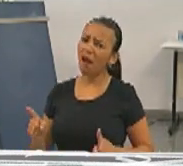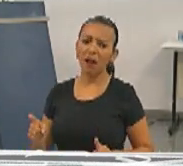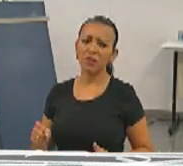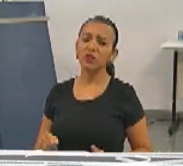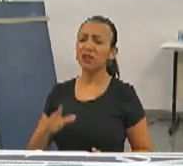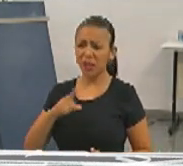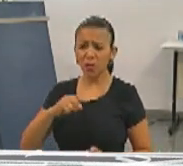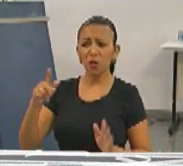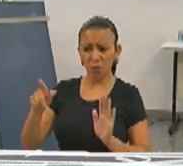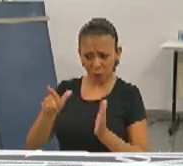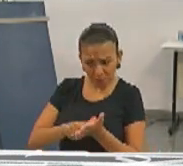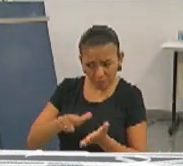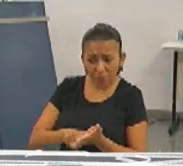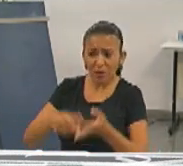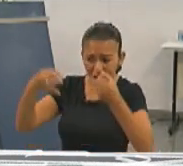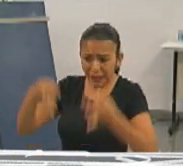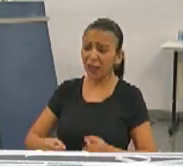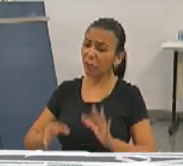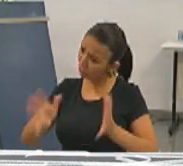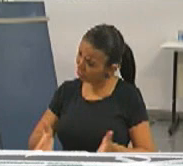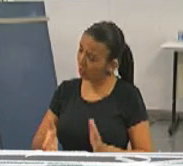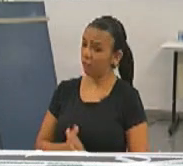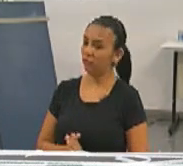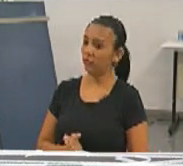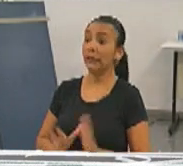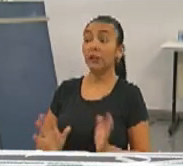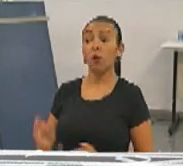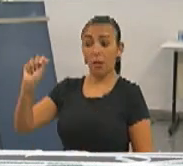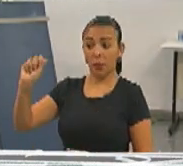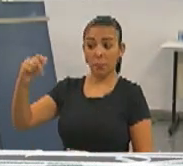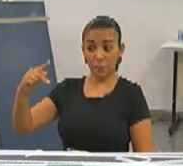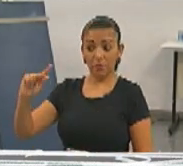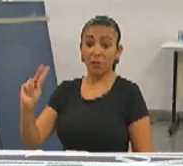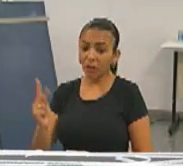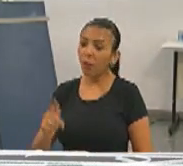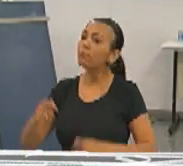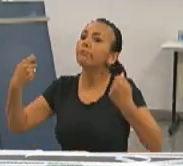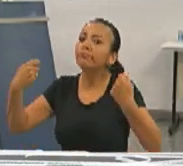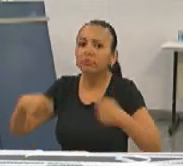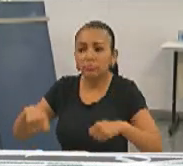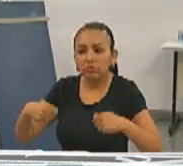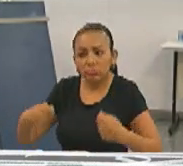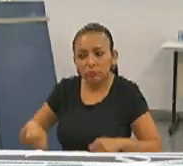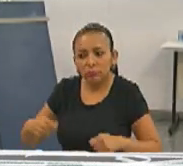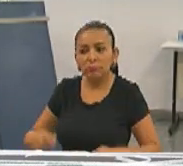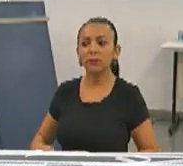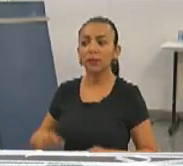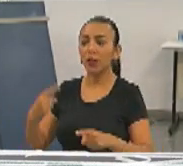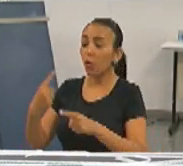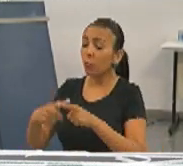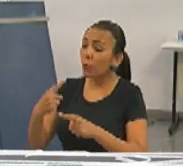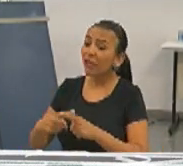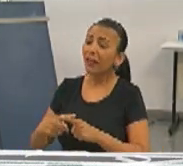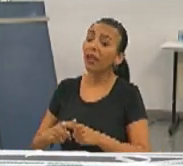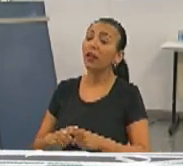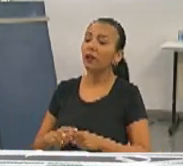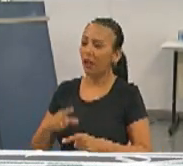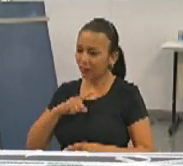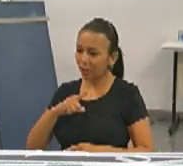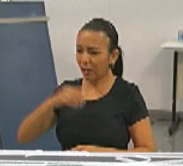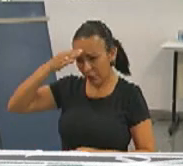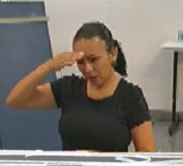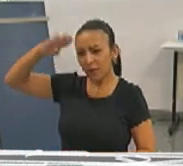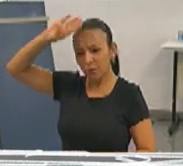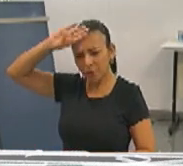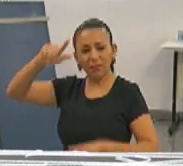do nosso procurador da universidade está dado. Então, a APH, ela é necessária quando a gente precisa cumprir a escala de enfermagem.